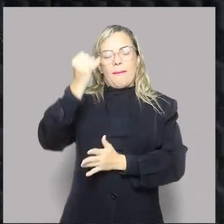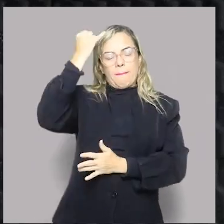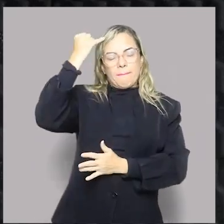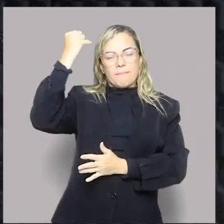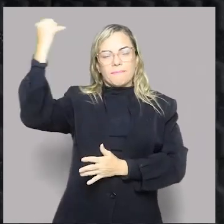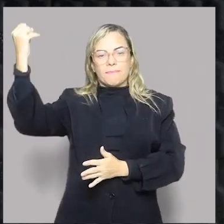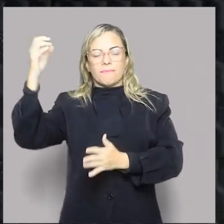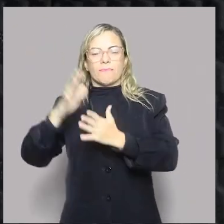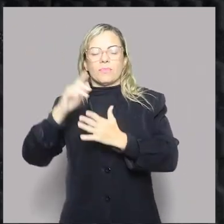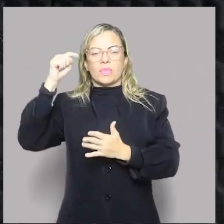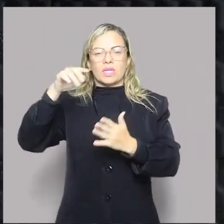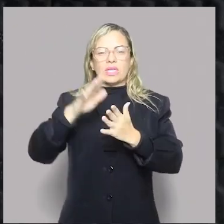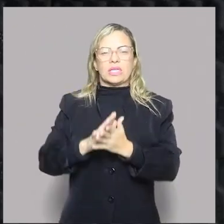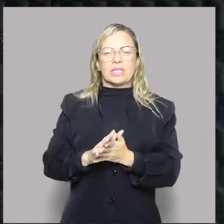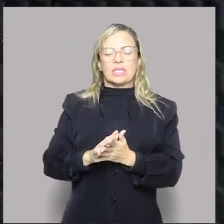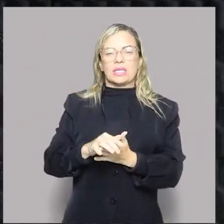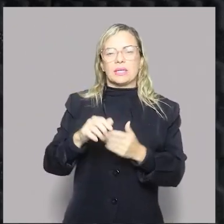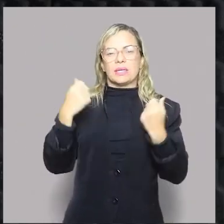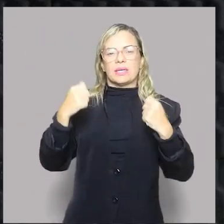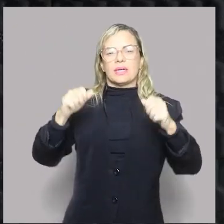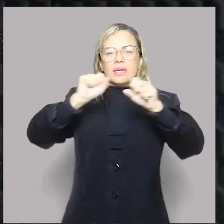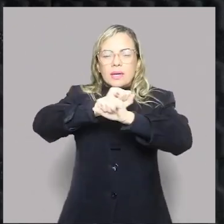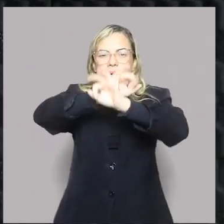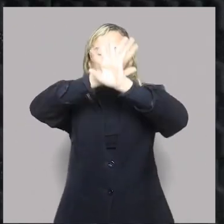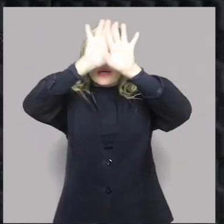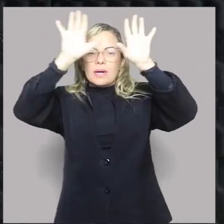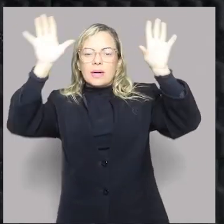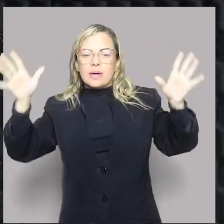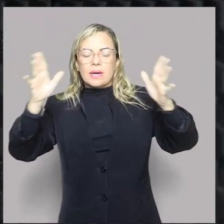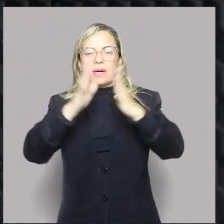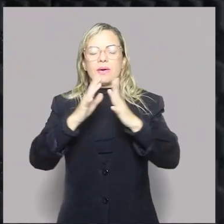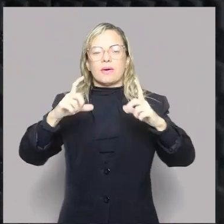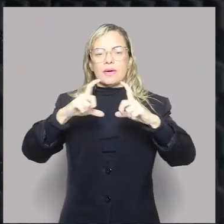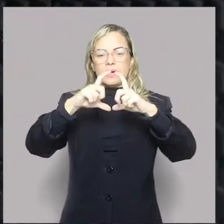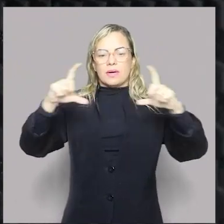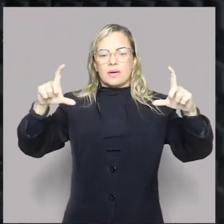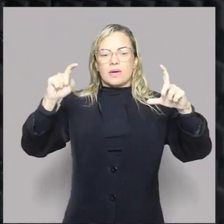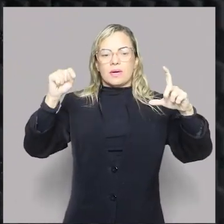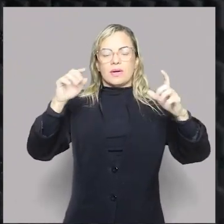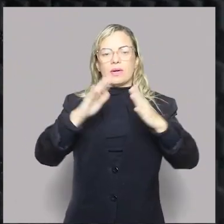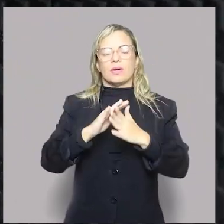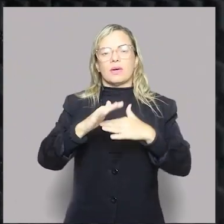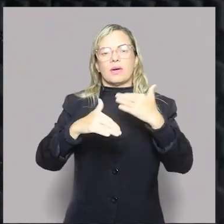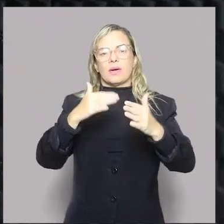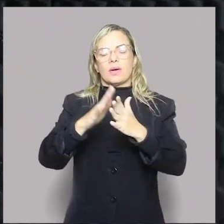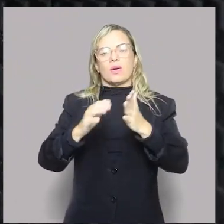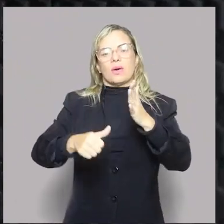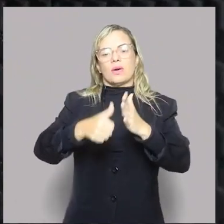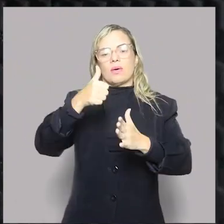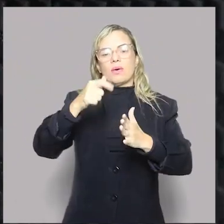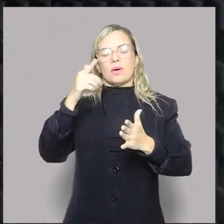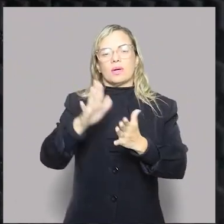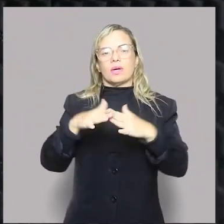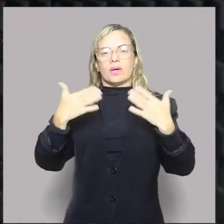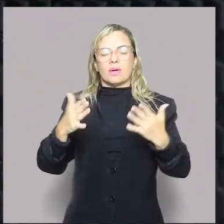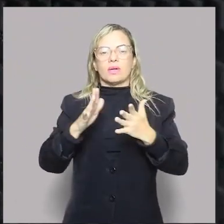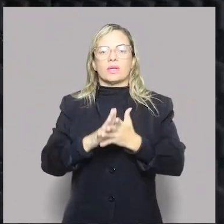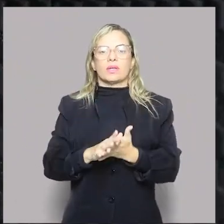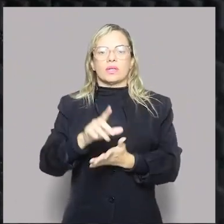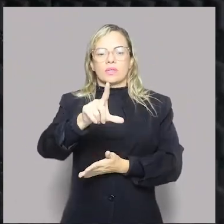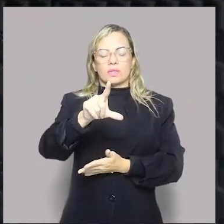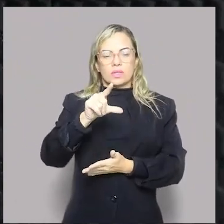de microestrutura do parágrafo. E aqui você vai conhecer agora qual é o passo a passo, o